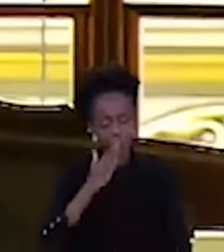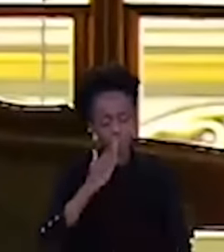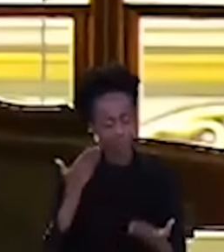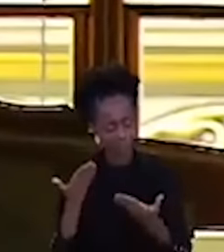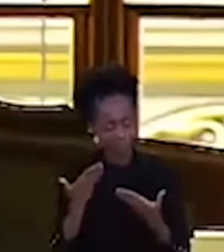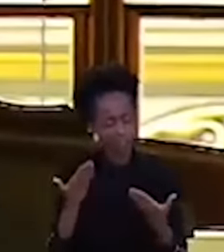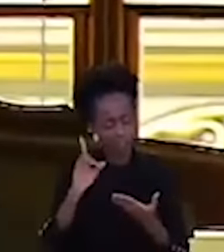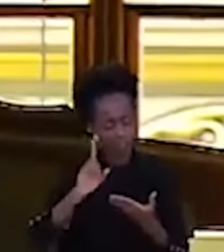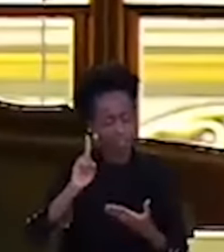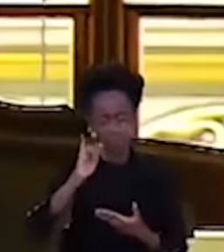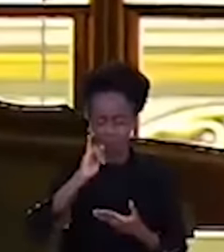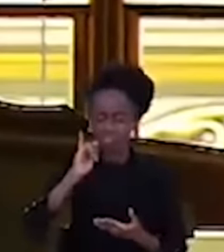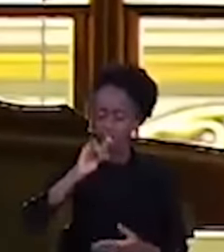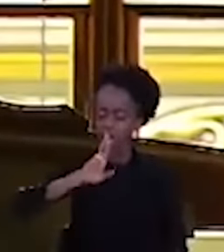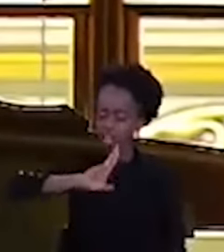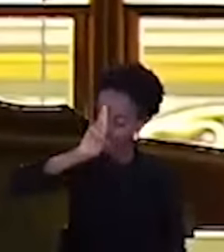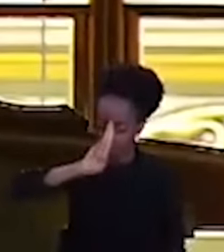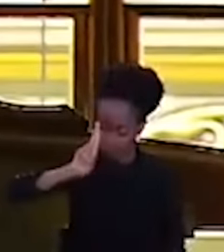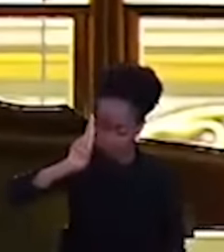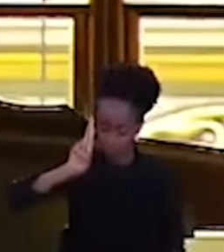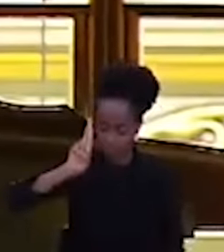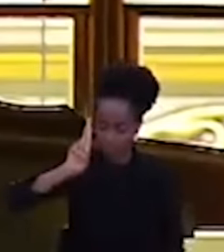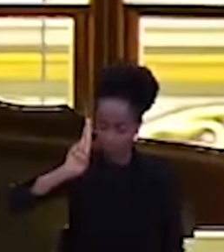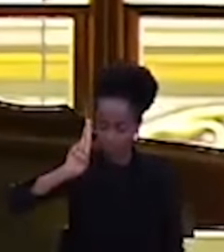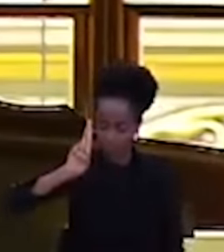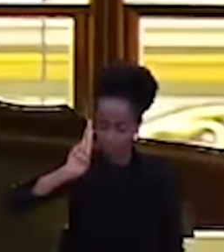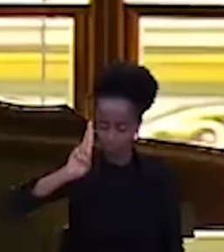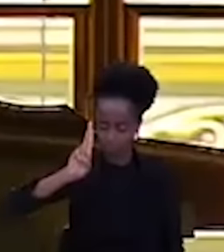Sim a Ele, dizendo: Senhor,